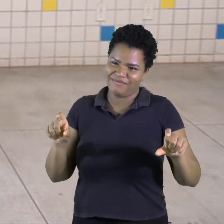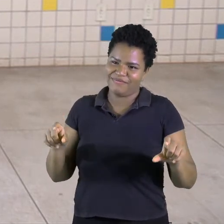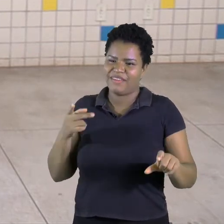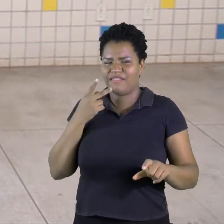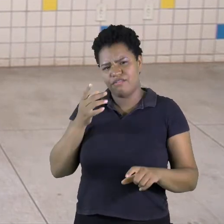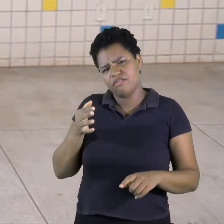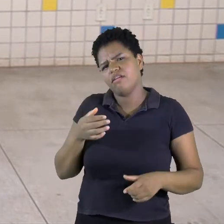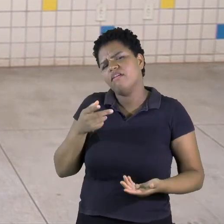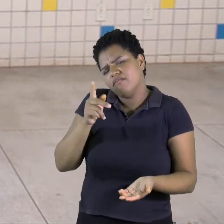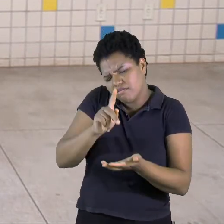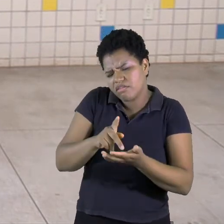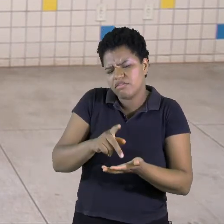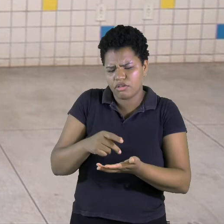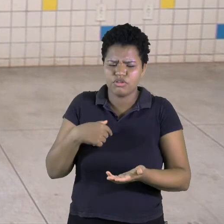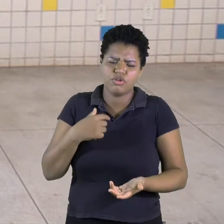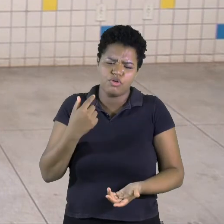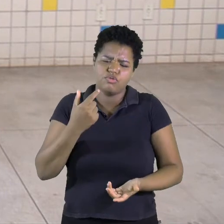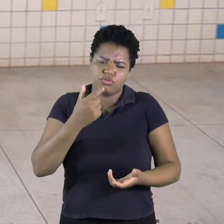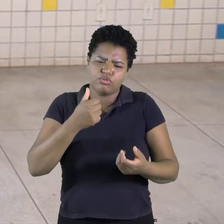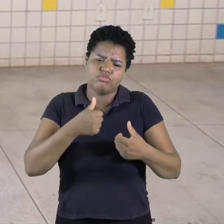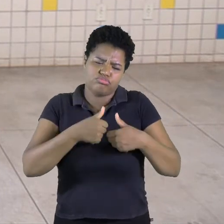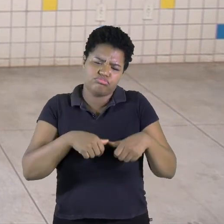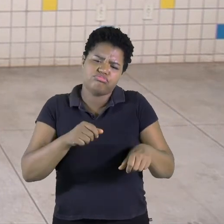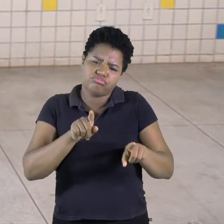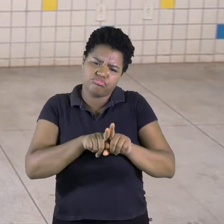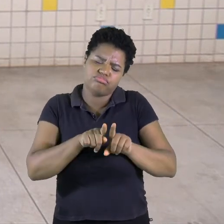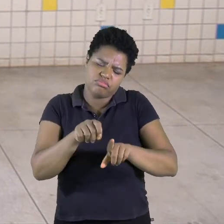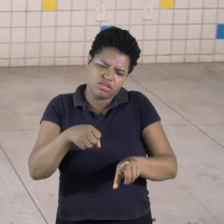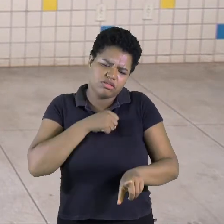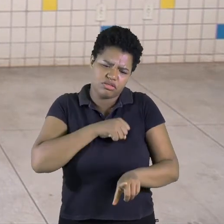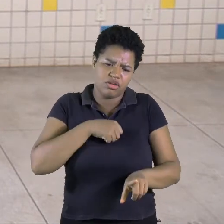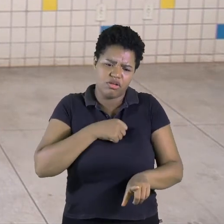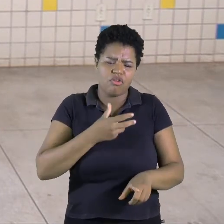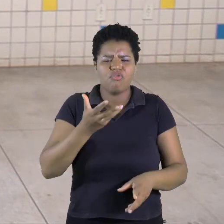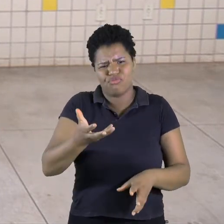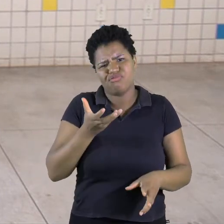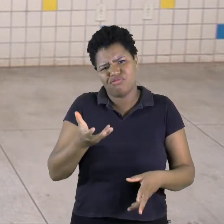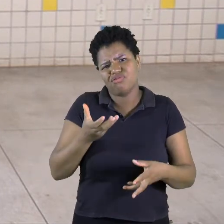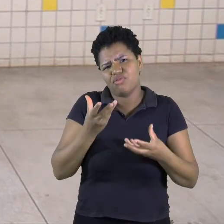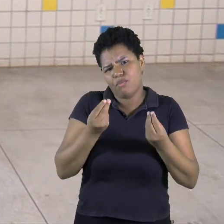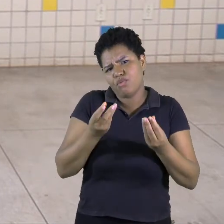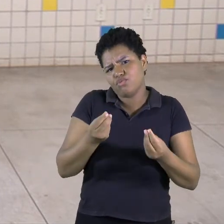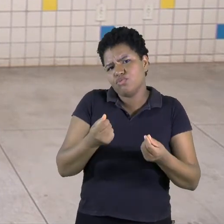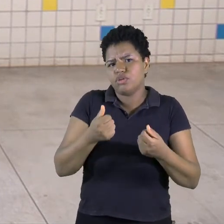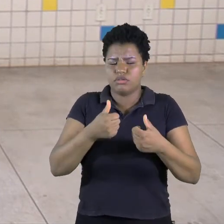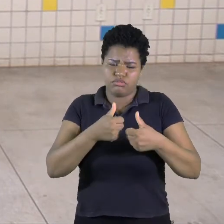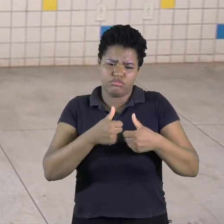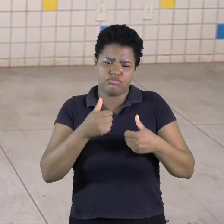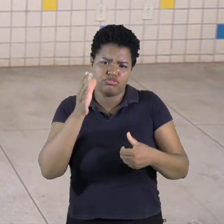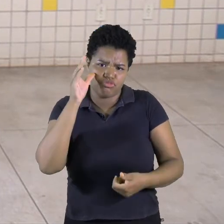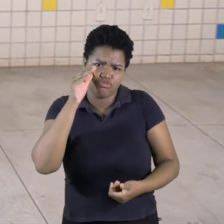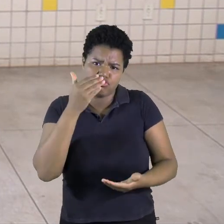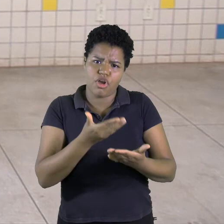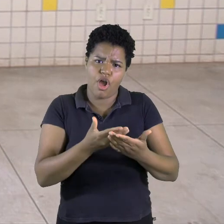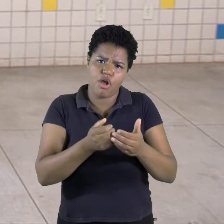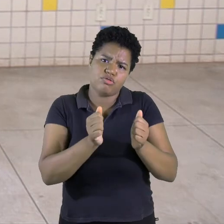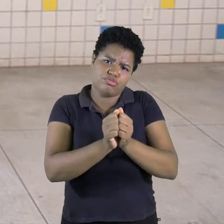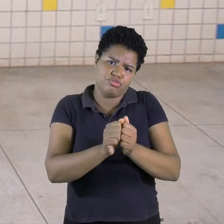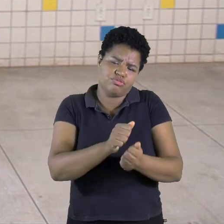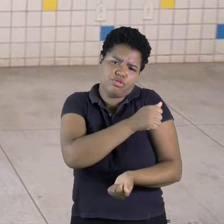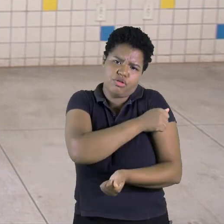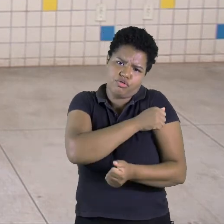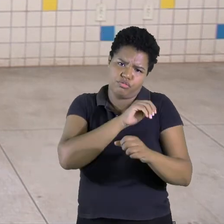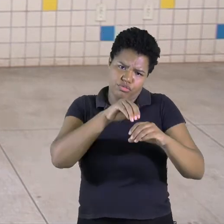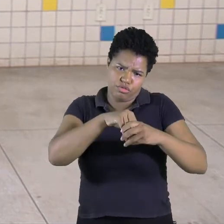morrendo de saudade também, Francisca? Eu queria tanto estar assistindo as aulas, estar com meus colegas lá na escola. Então, quando vocês